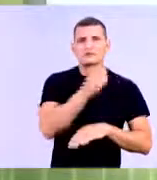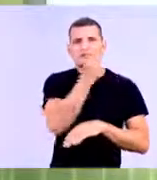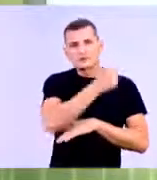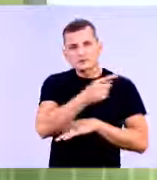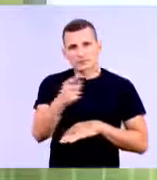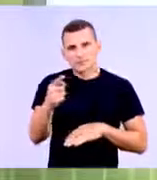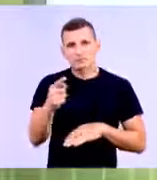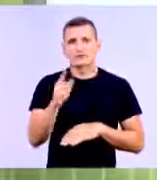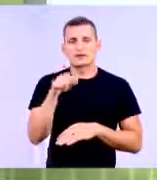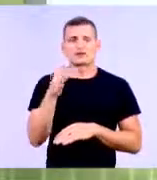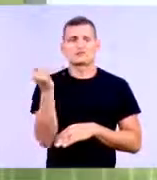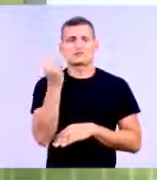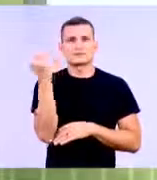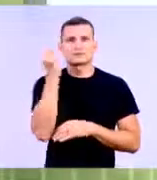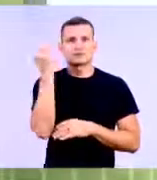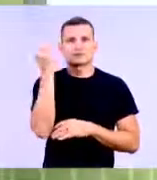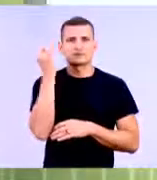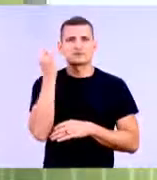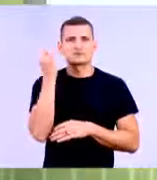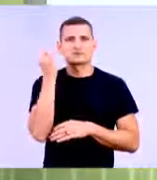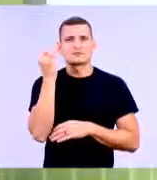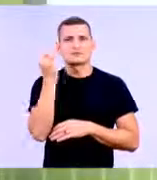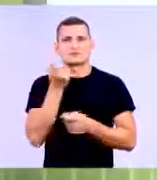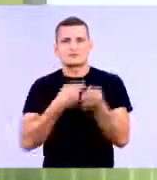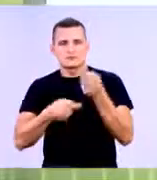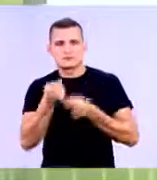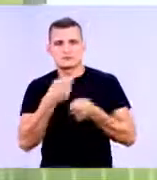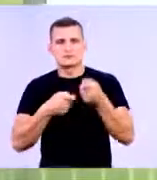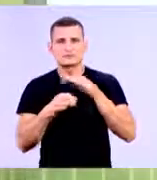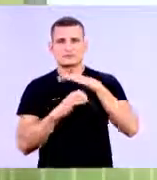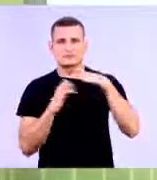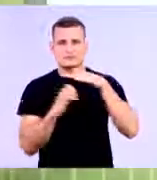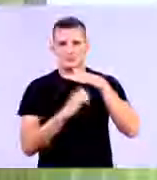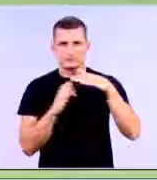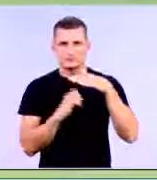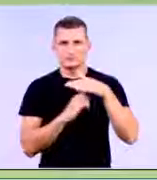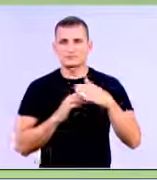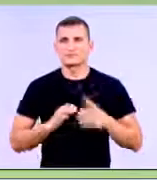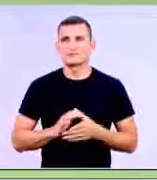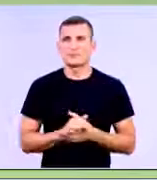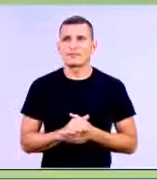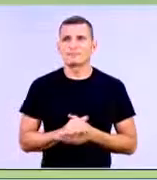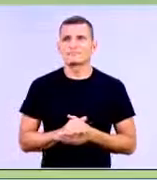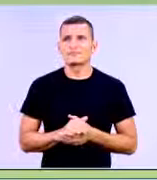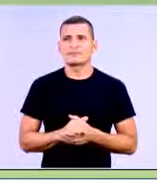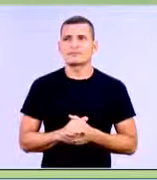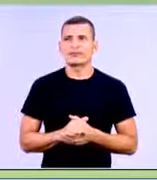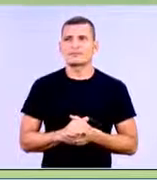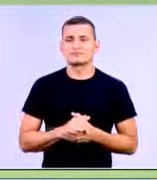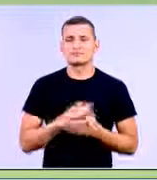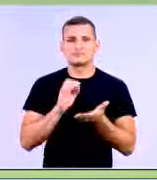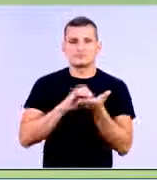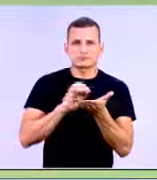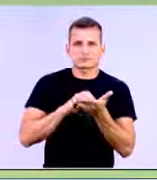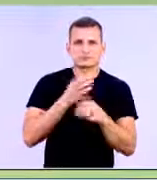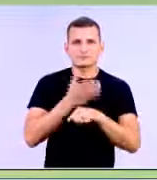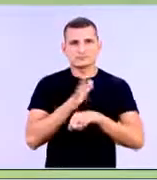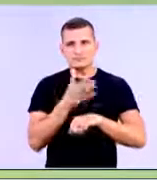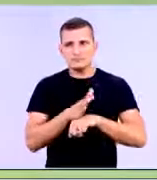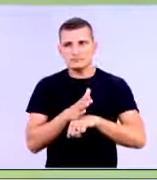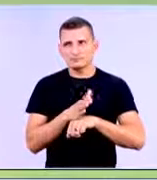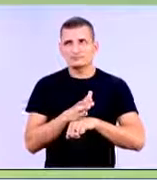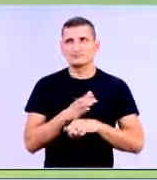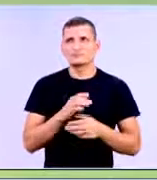inteira, é importante para os negócios, ok? Então, aqui, olha, falta de treinamento,